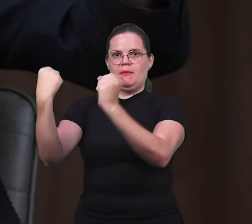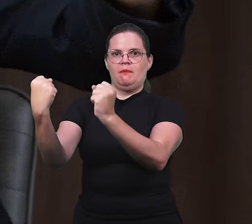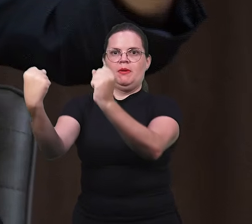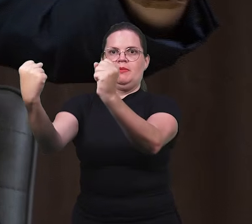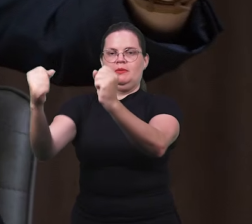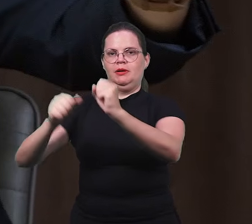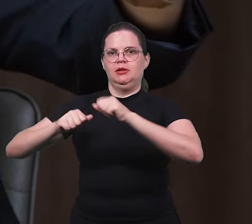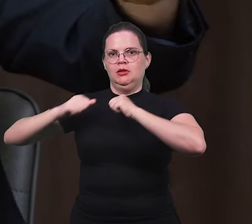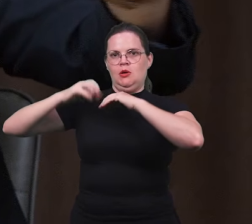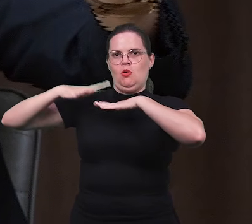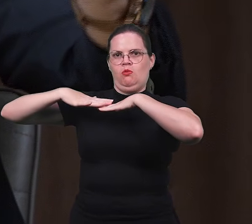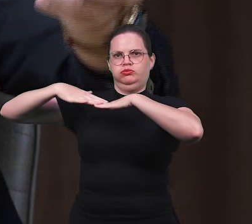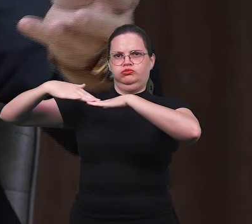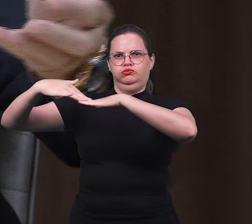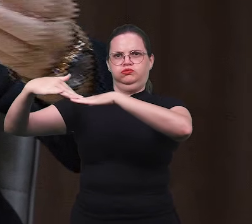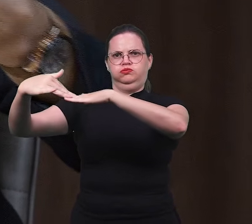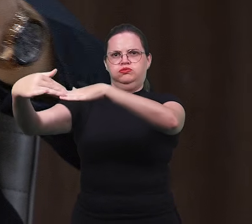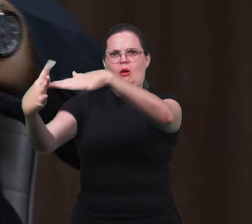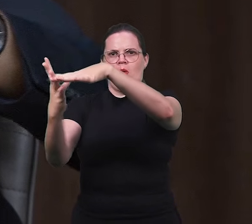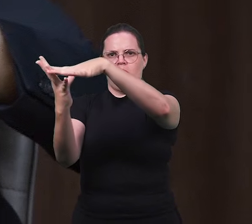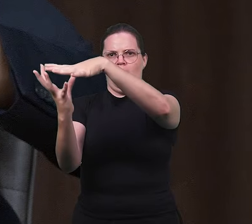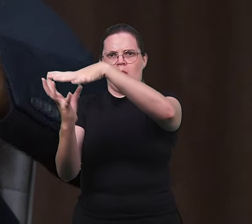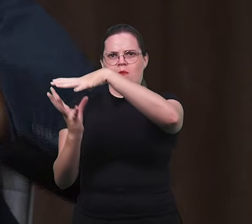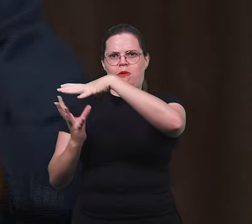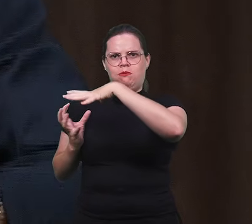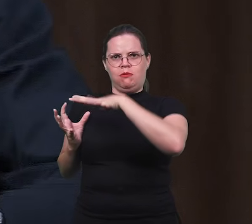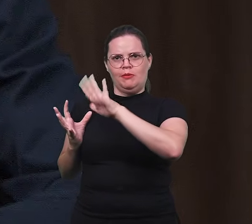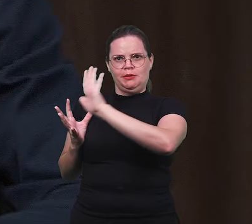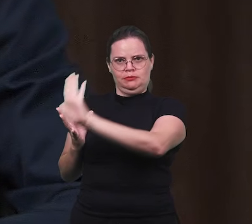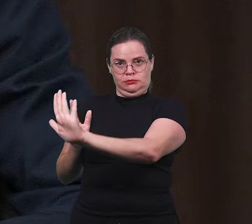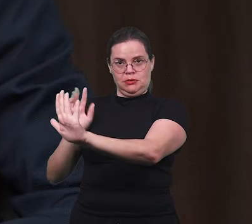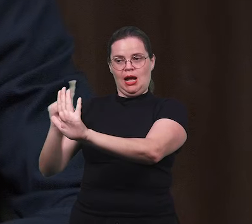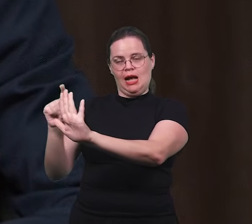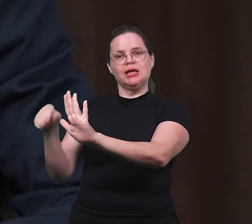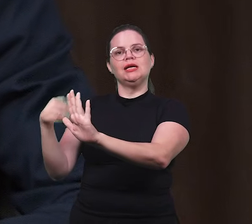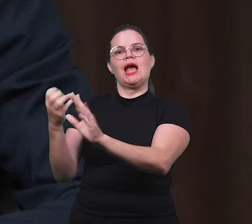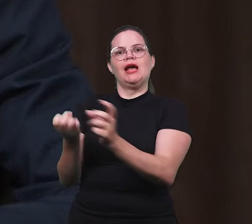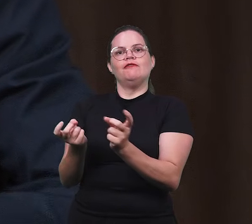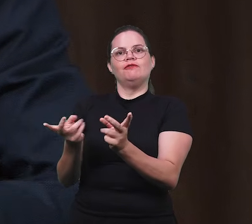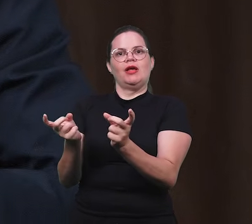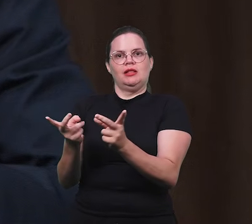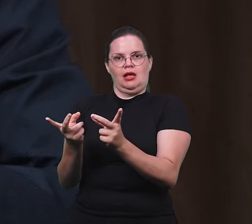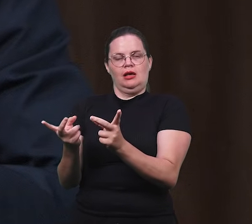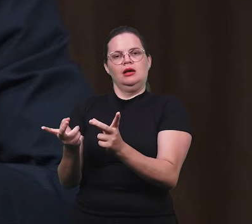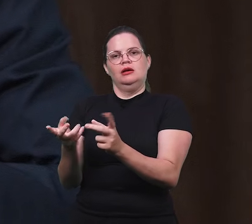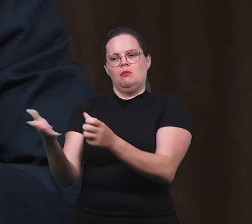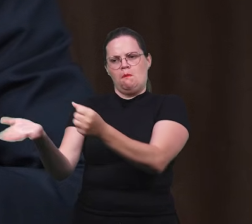para produção. Mas essa aqui é uma videira, aquela videira que ficava do lado da casa mesmo.